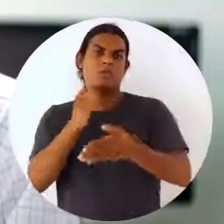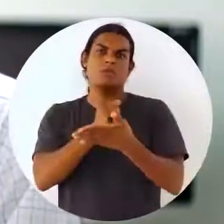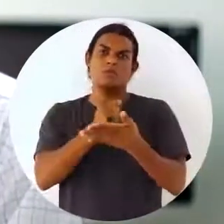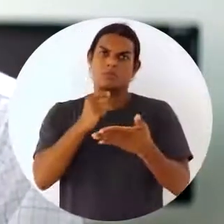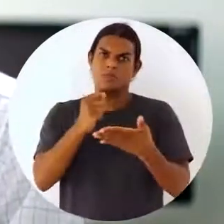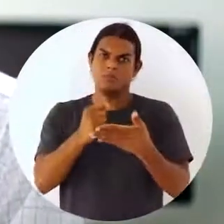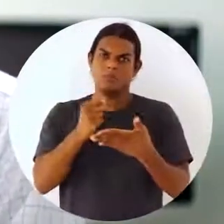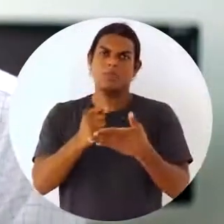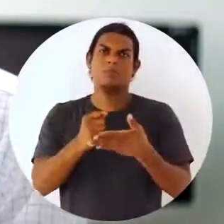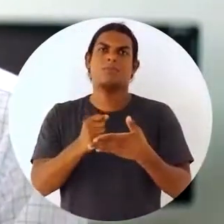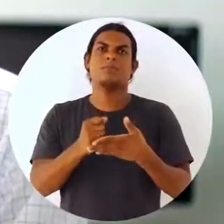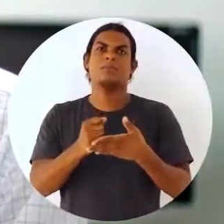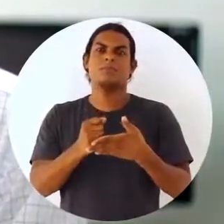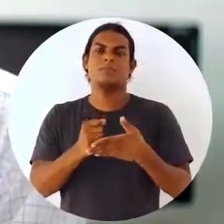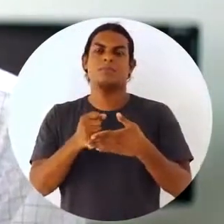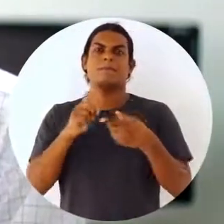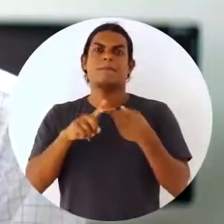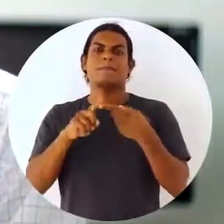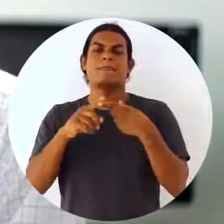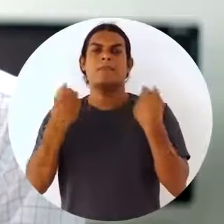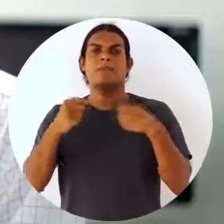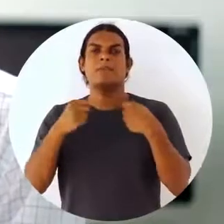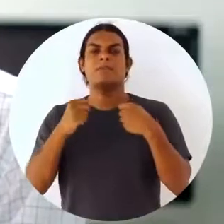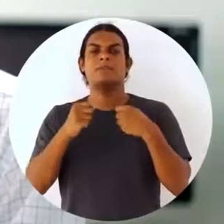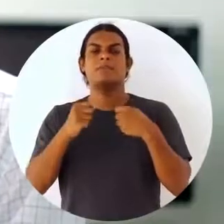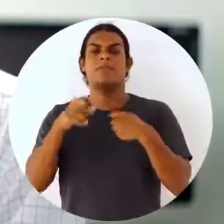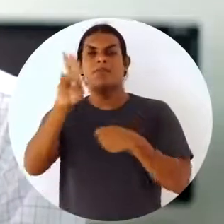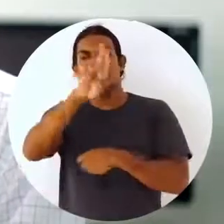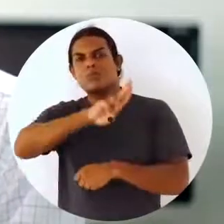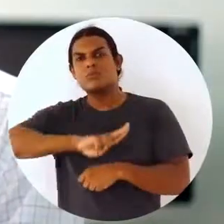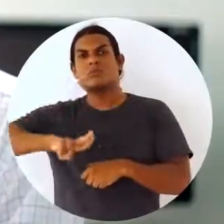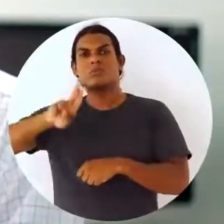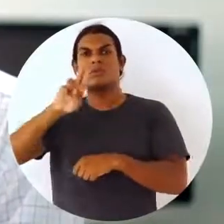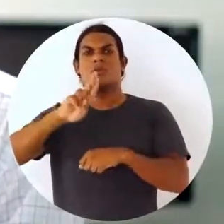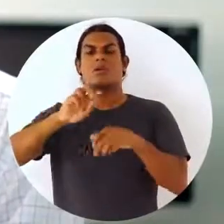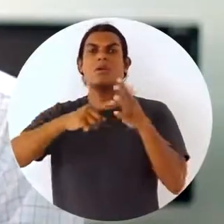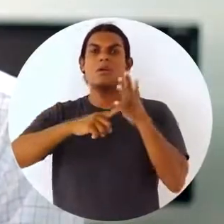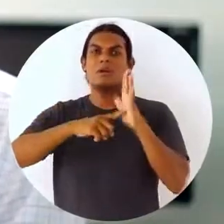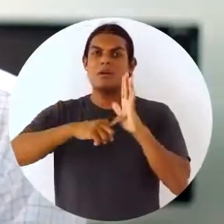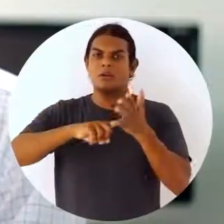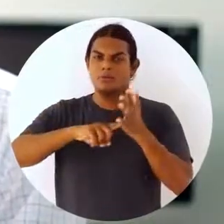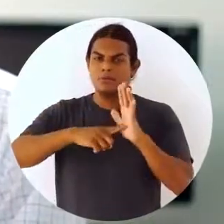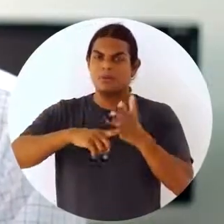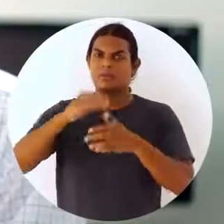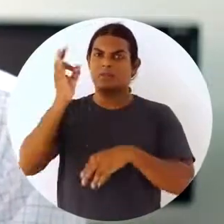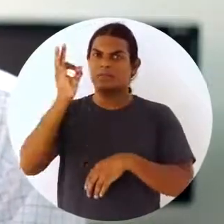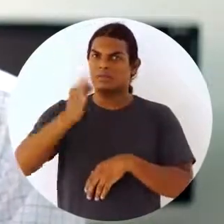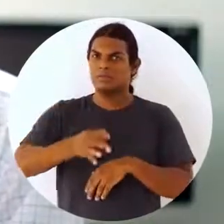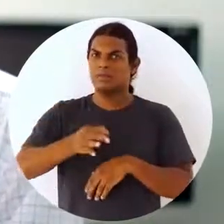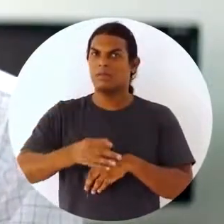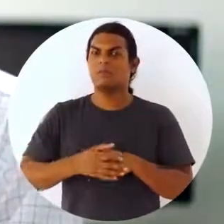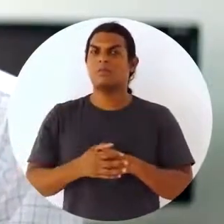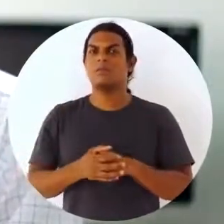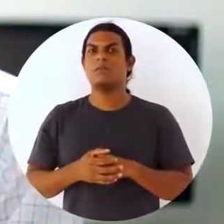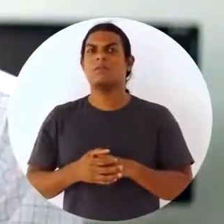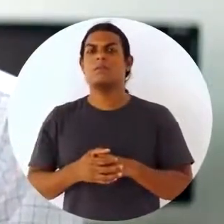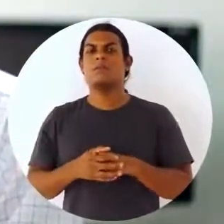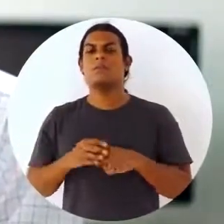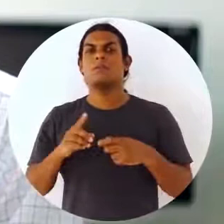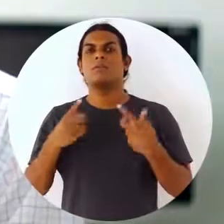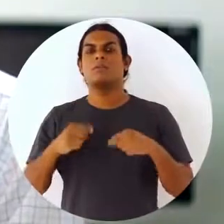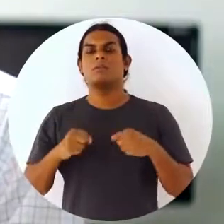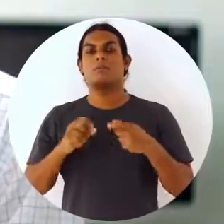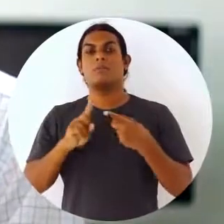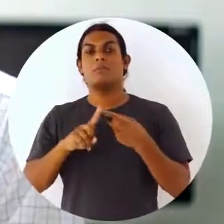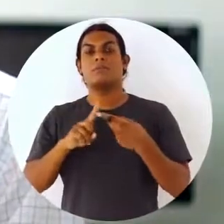estiver manipulando. Eu preciso ter o equipamento que vai fazer esse escaneamento. Então, eu preciso treinar